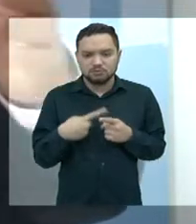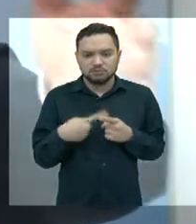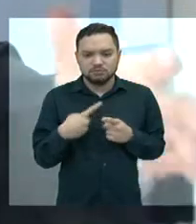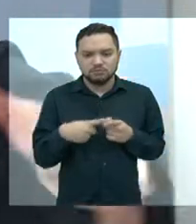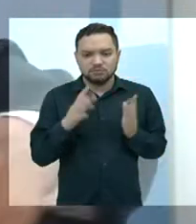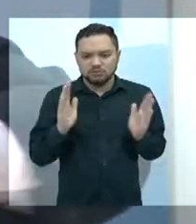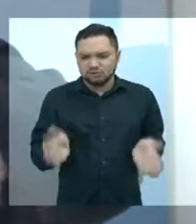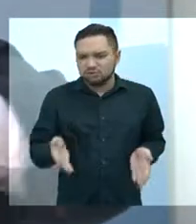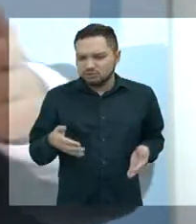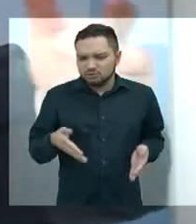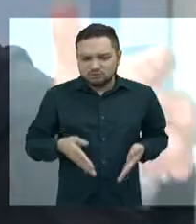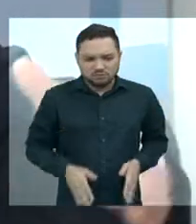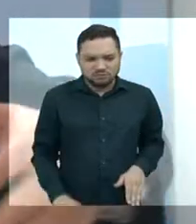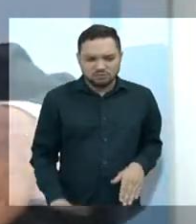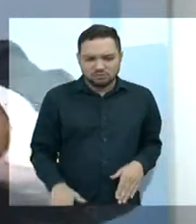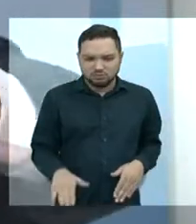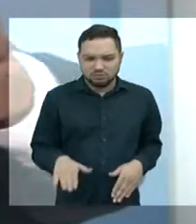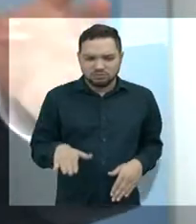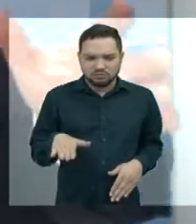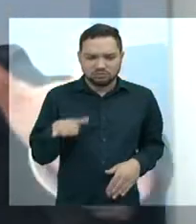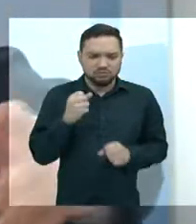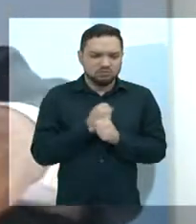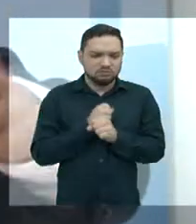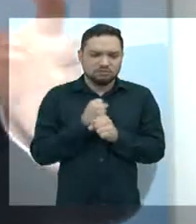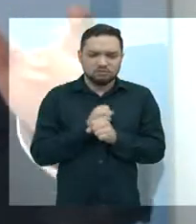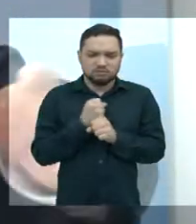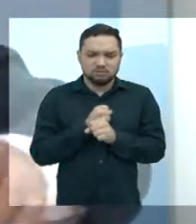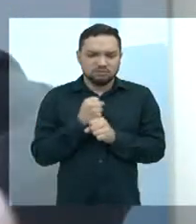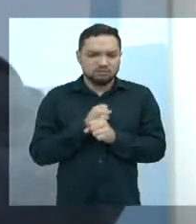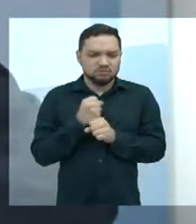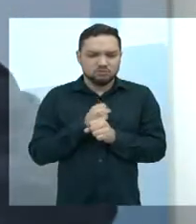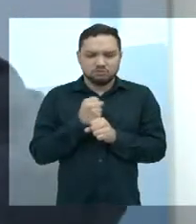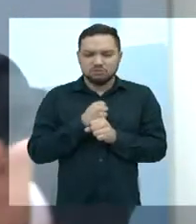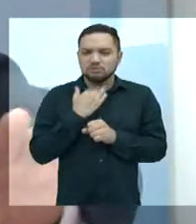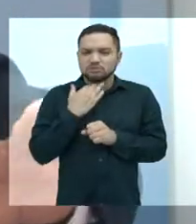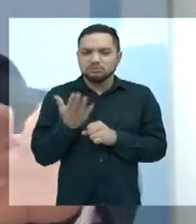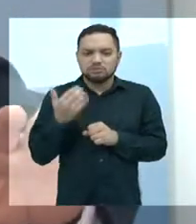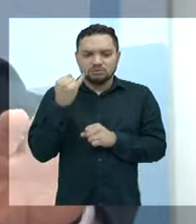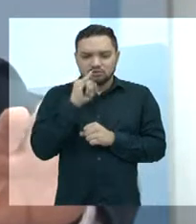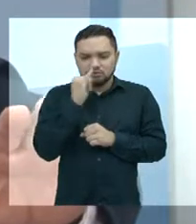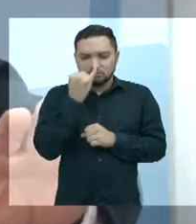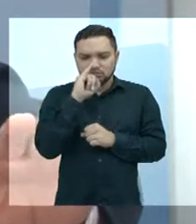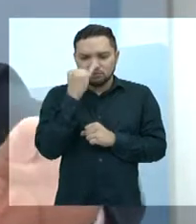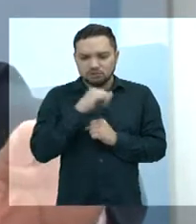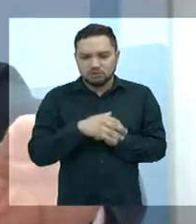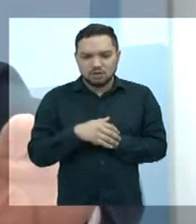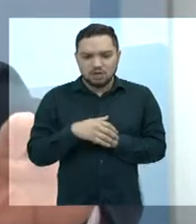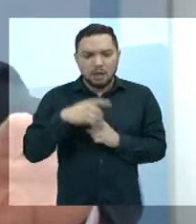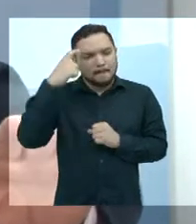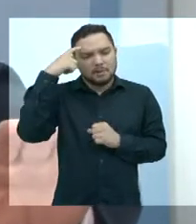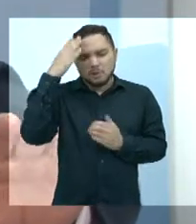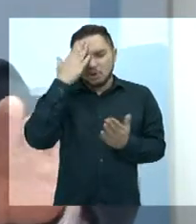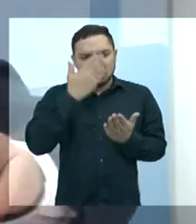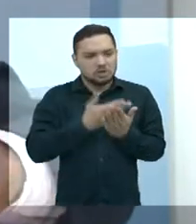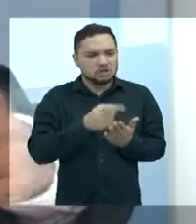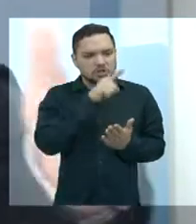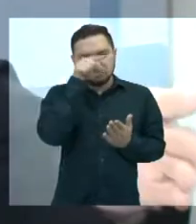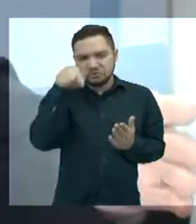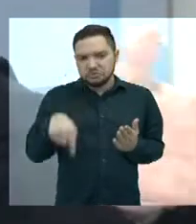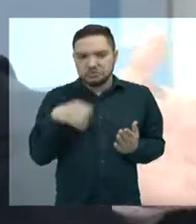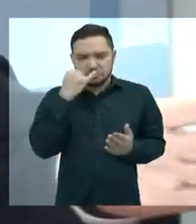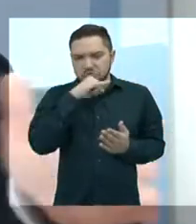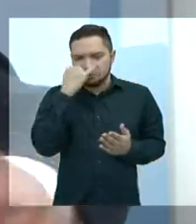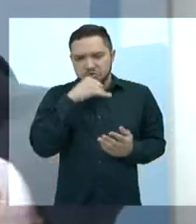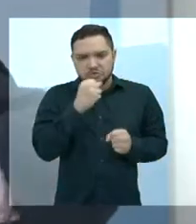e viveram, muitos assim com a base da lamparina e do lampião avançada, e não acreditavam que aquilo podia chegar. E até